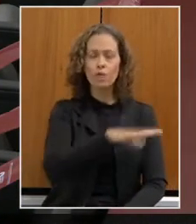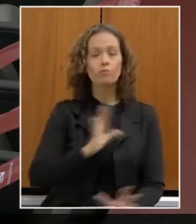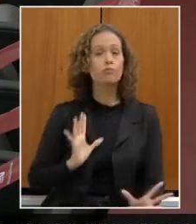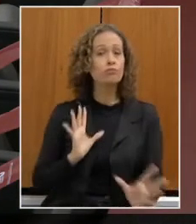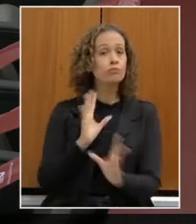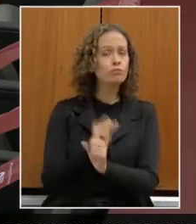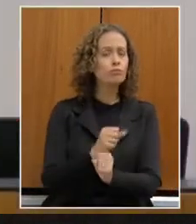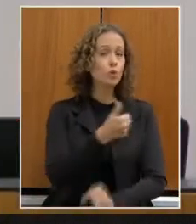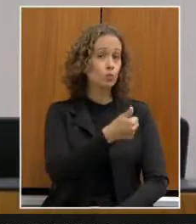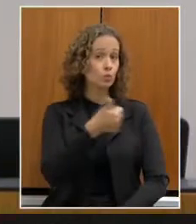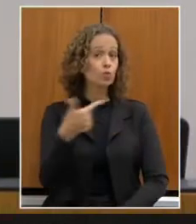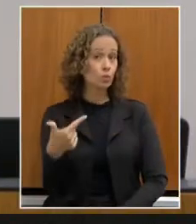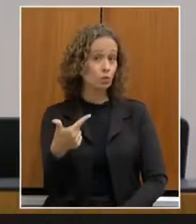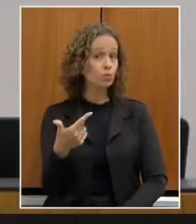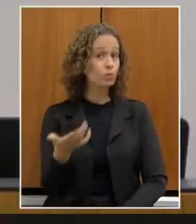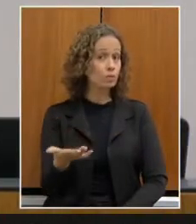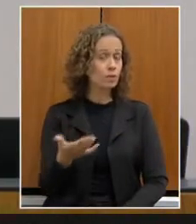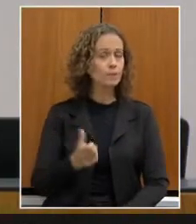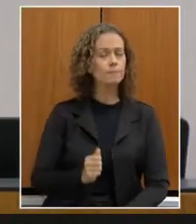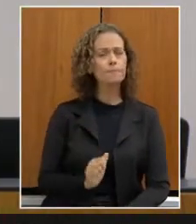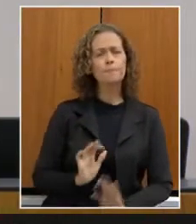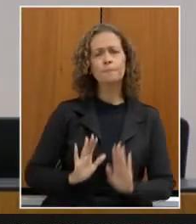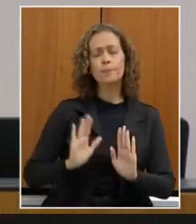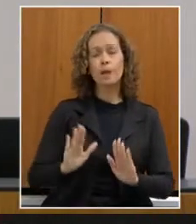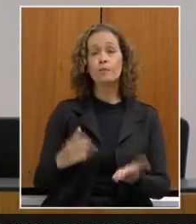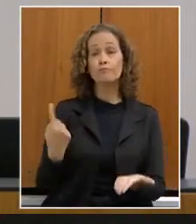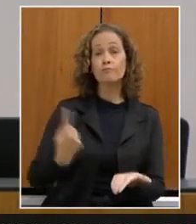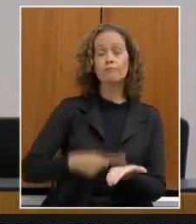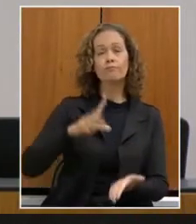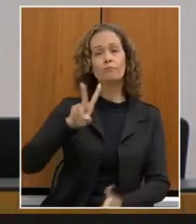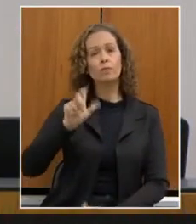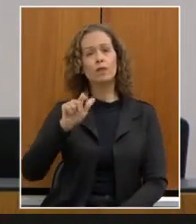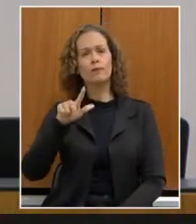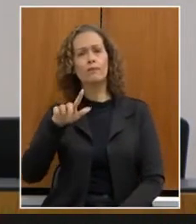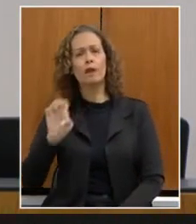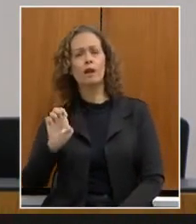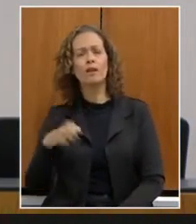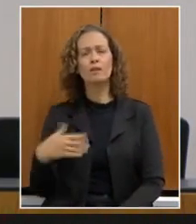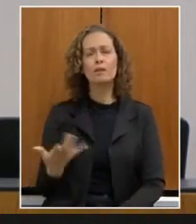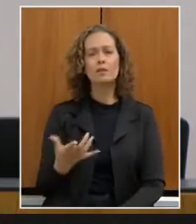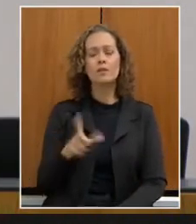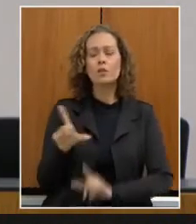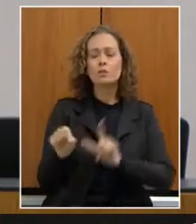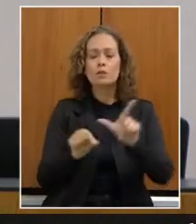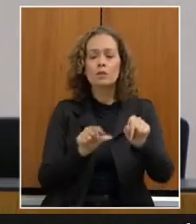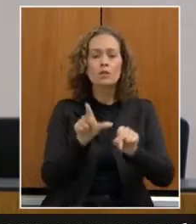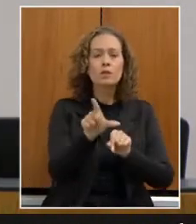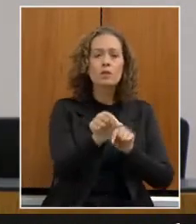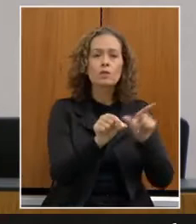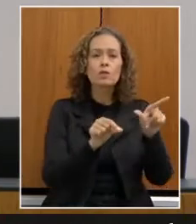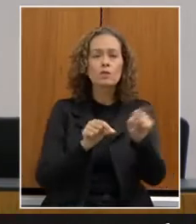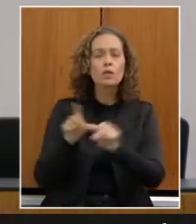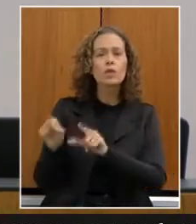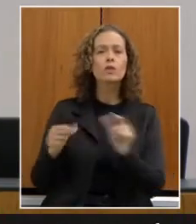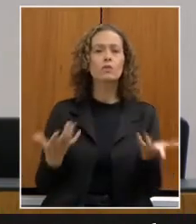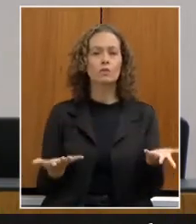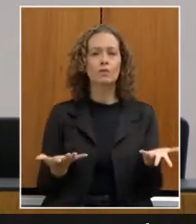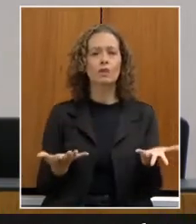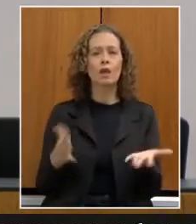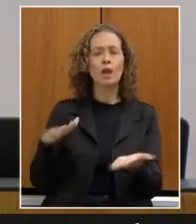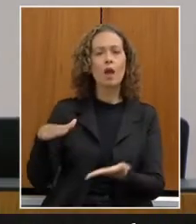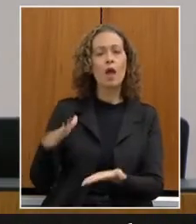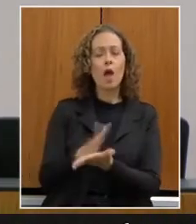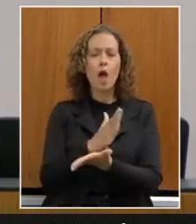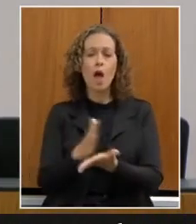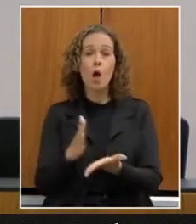hospitais. E parece que com o acordo da Vale foram escolhidos, foram selecionados entre os 12,